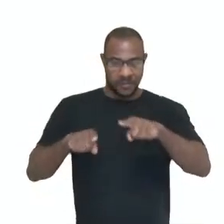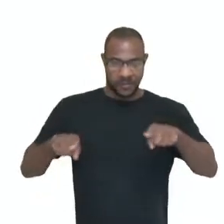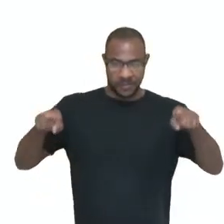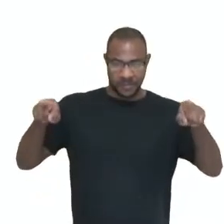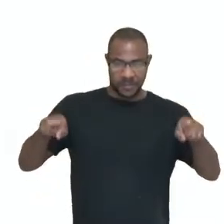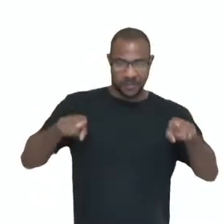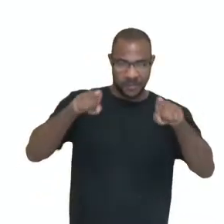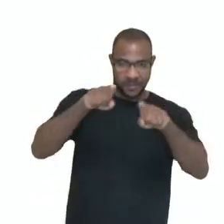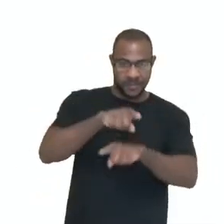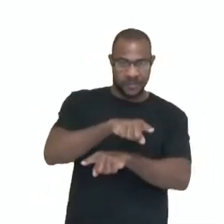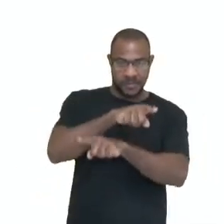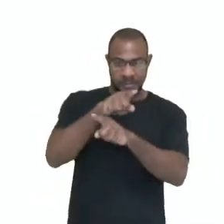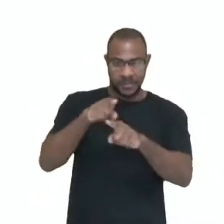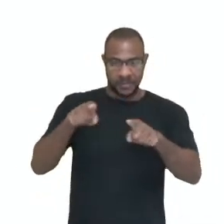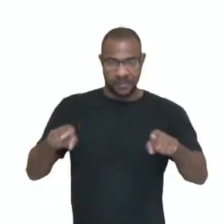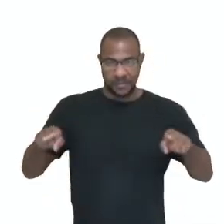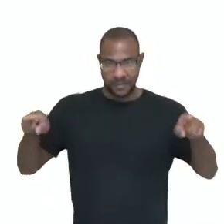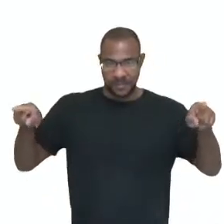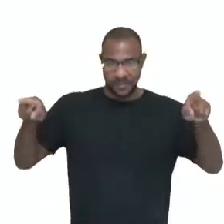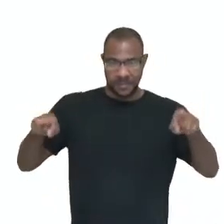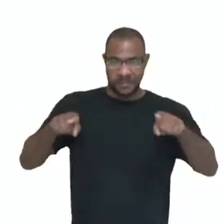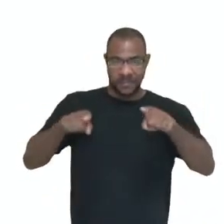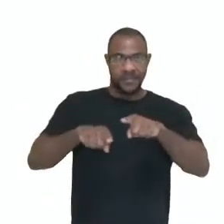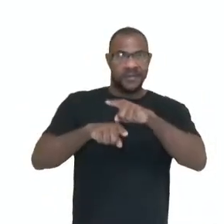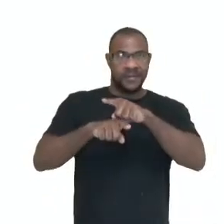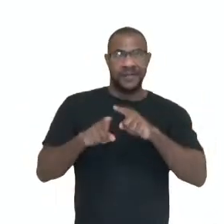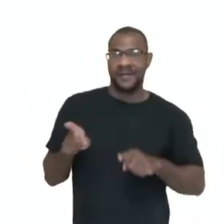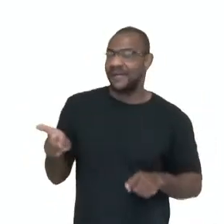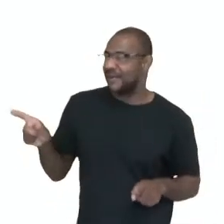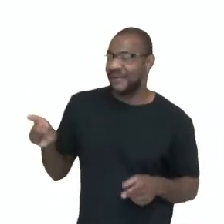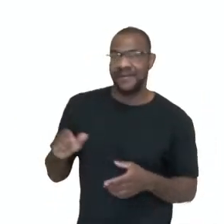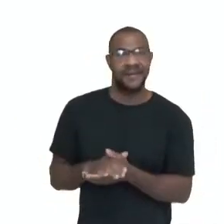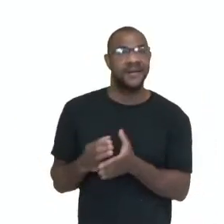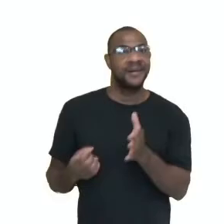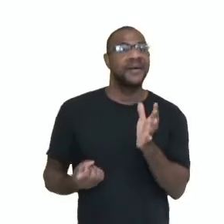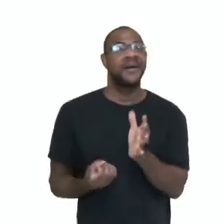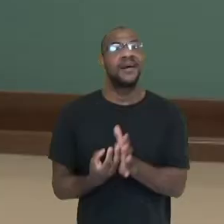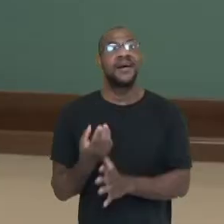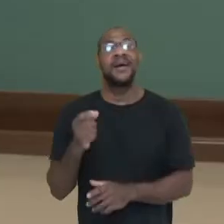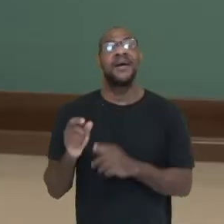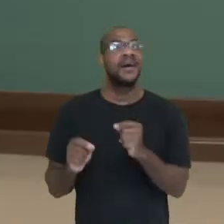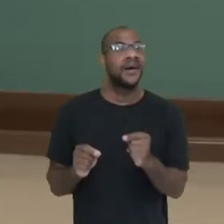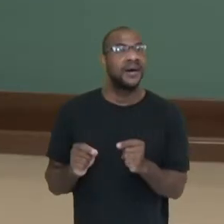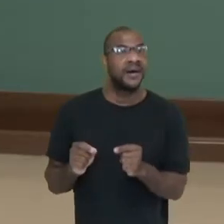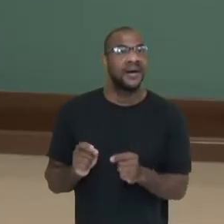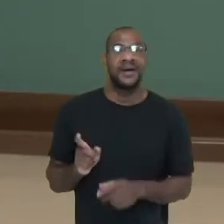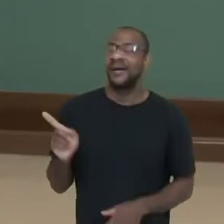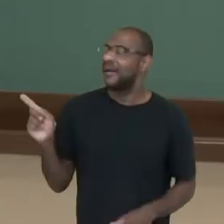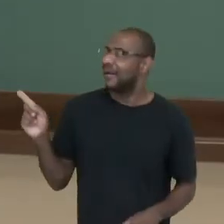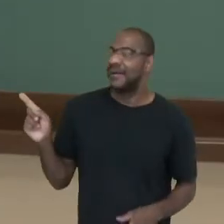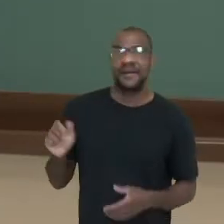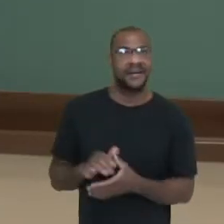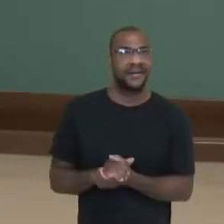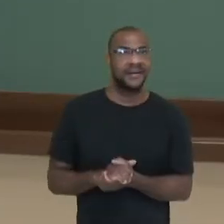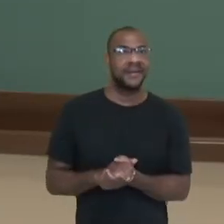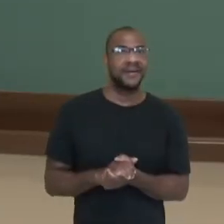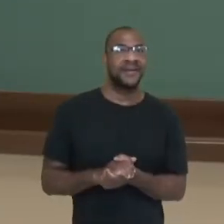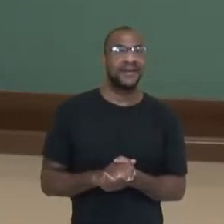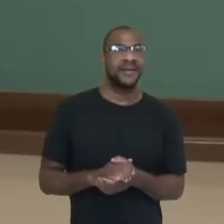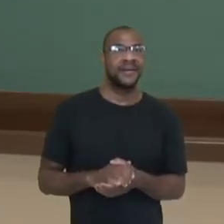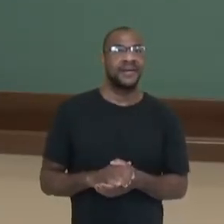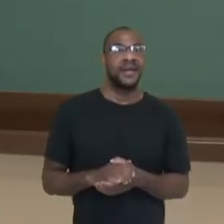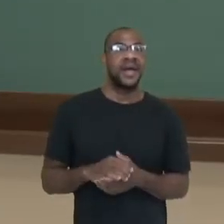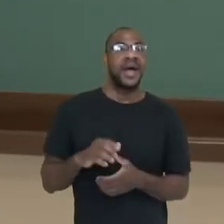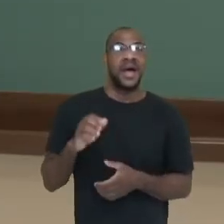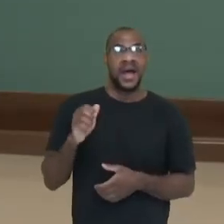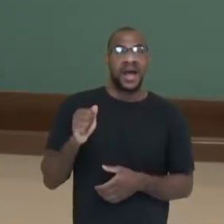e tem outra ainda e uma interfere na outra, formando o que nós chamamos de harmônicos. Pessoal, você vai entender assim os